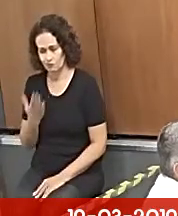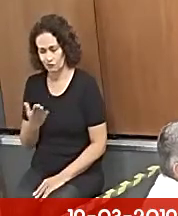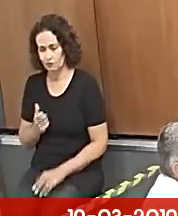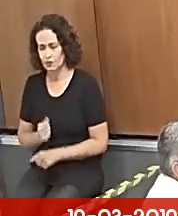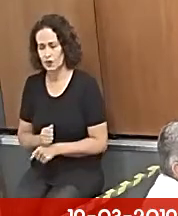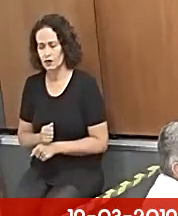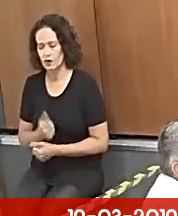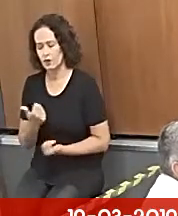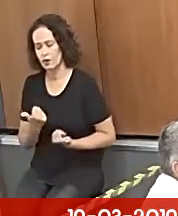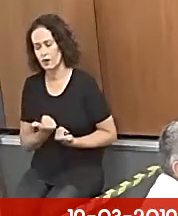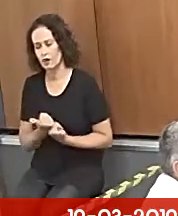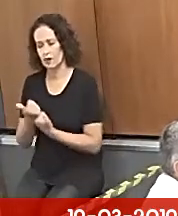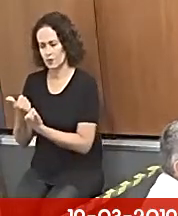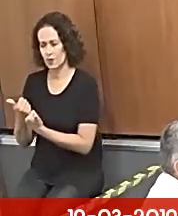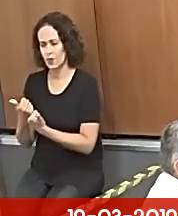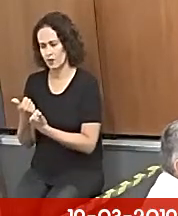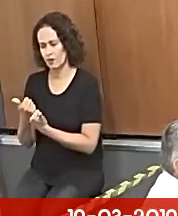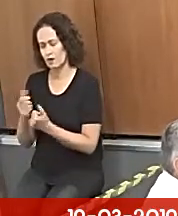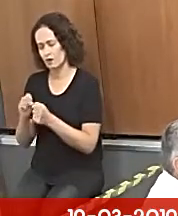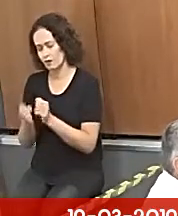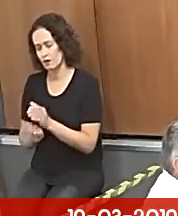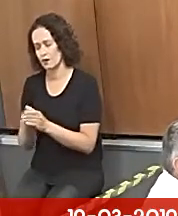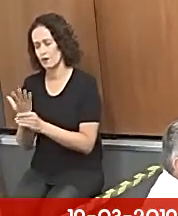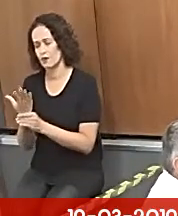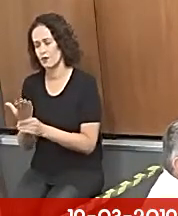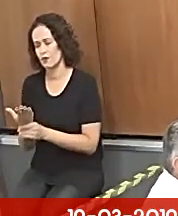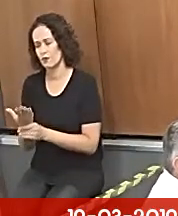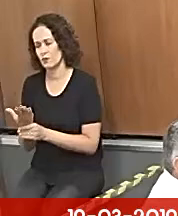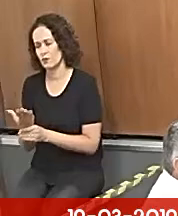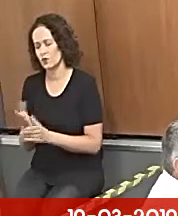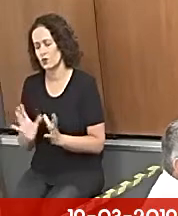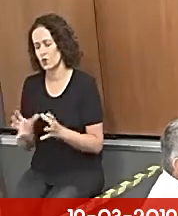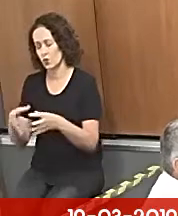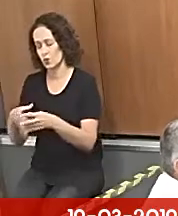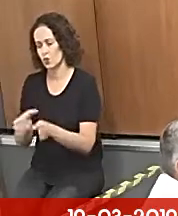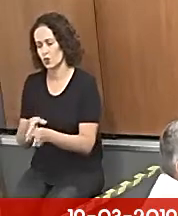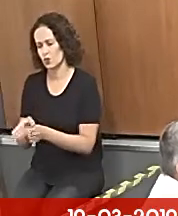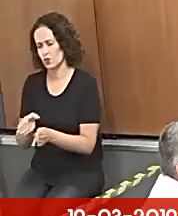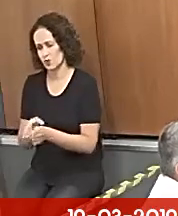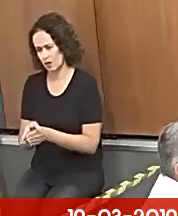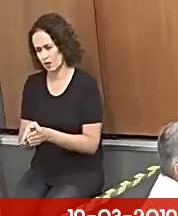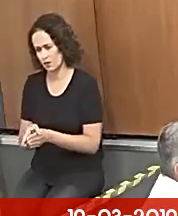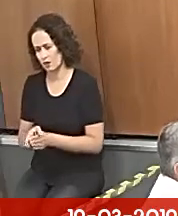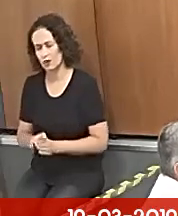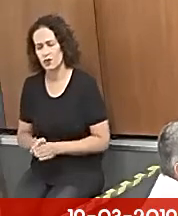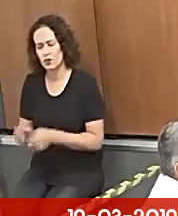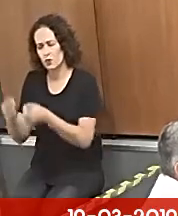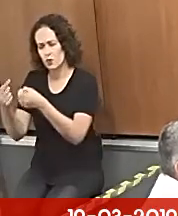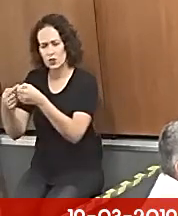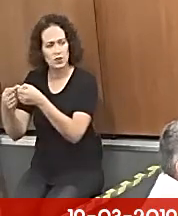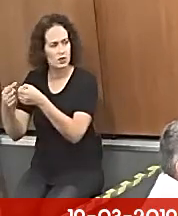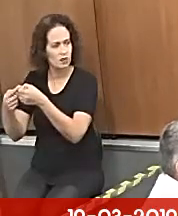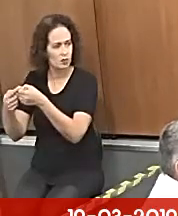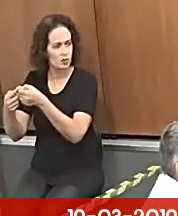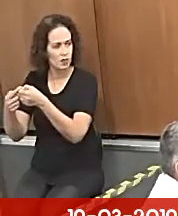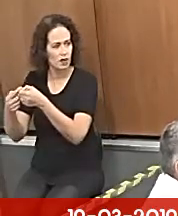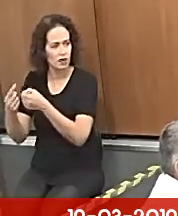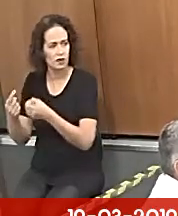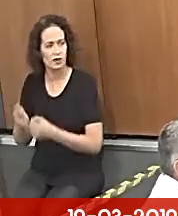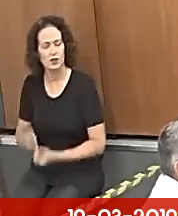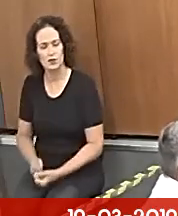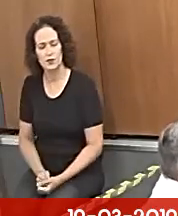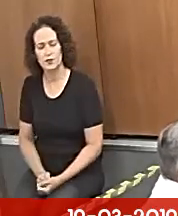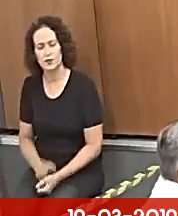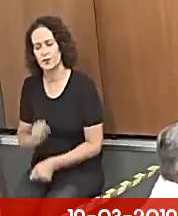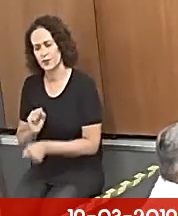apoia a criação do conselho municipal da pessoa com deficiência nesse pequeno não não espero